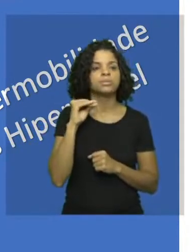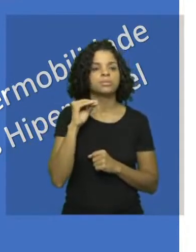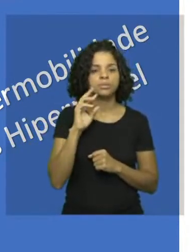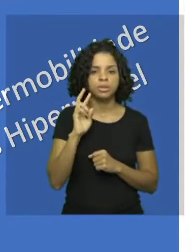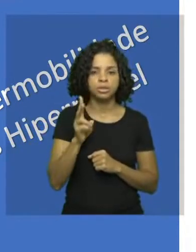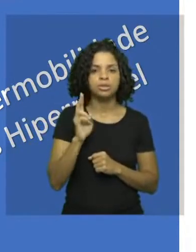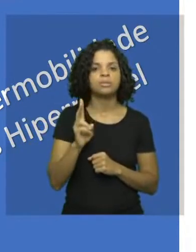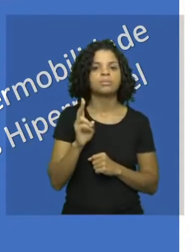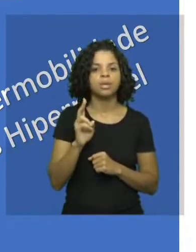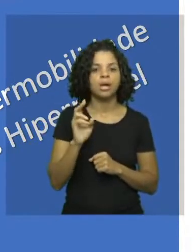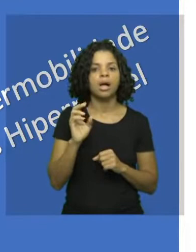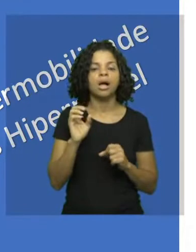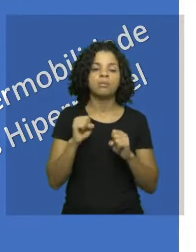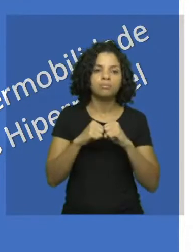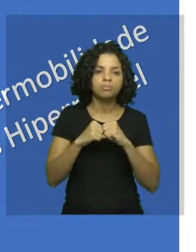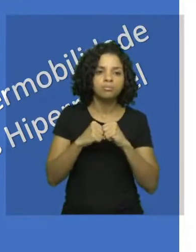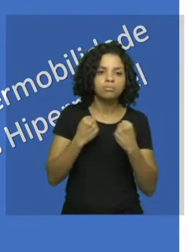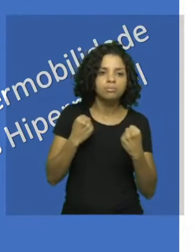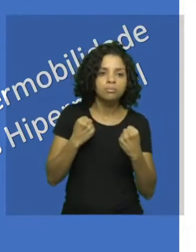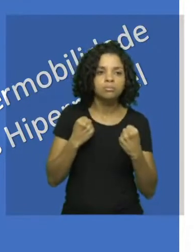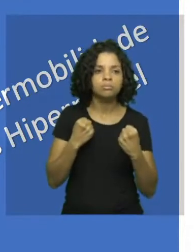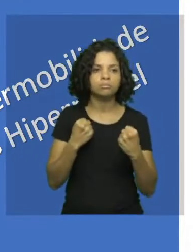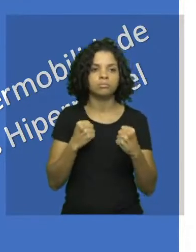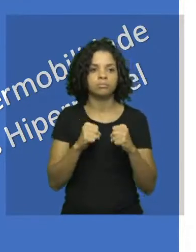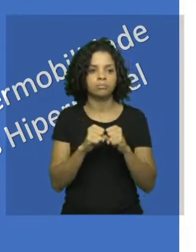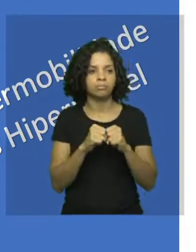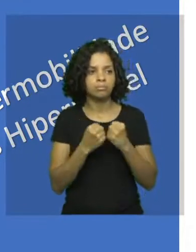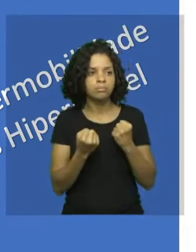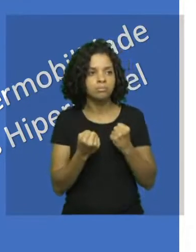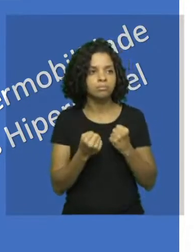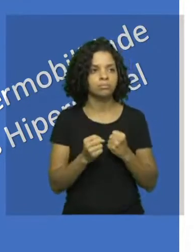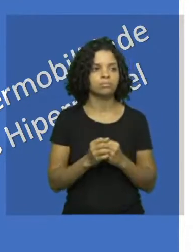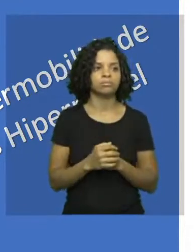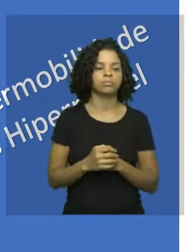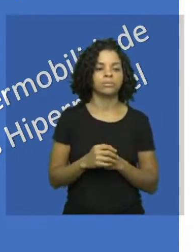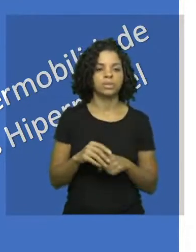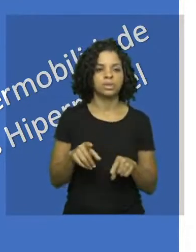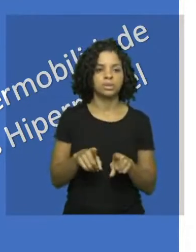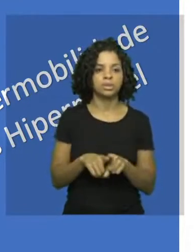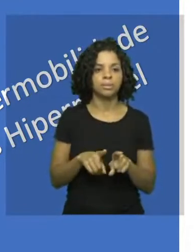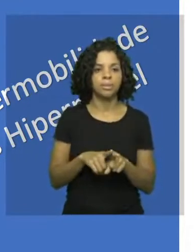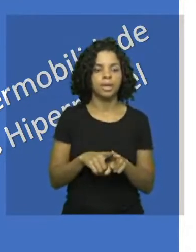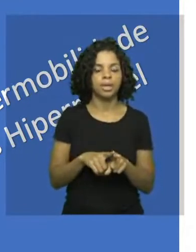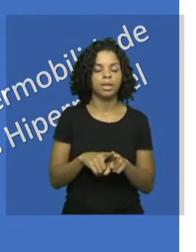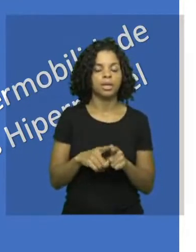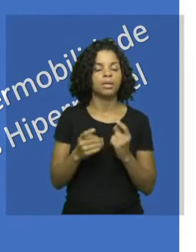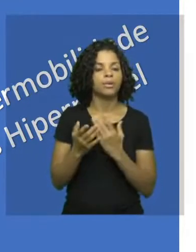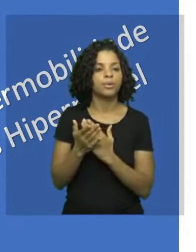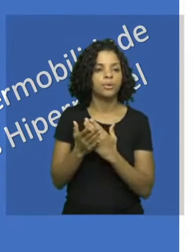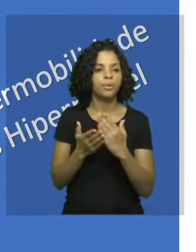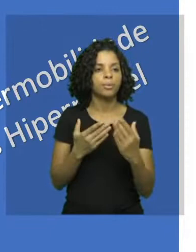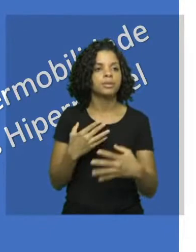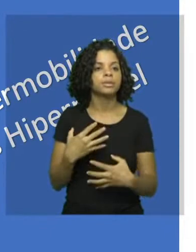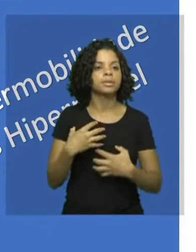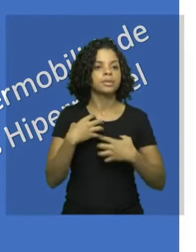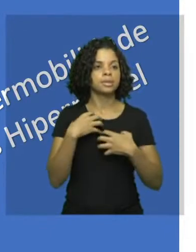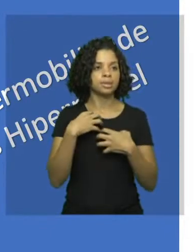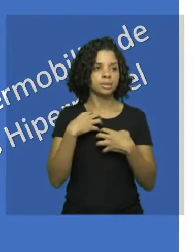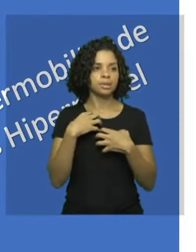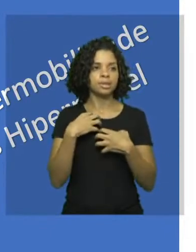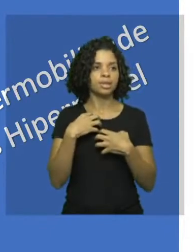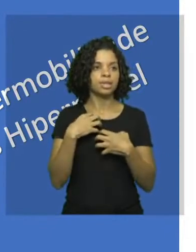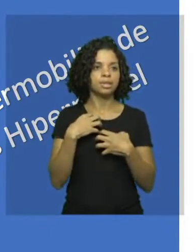se manifestar ou se agravar, e é comum, no início da adolescência, os sintomas associados